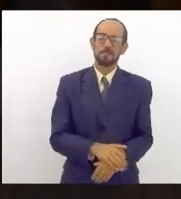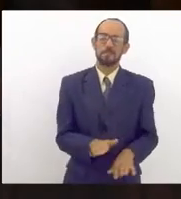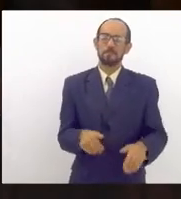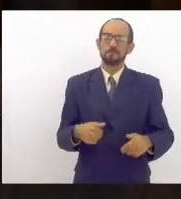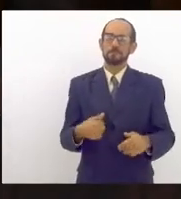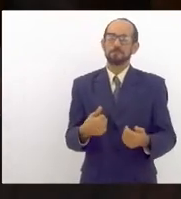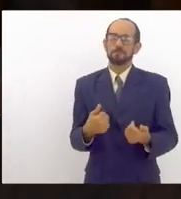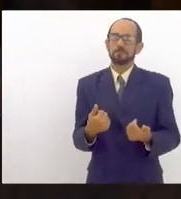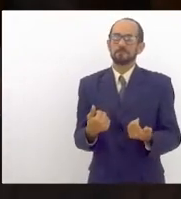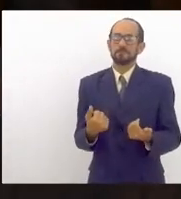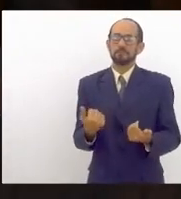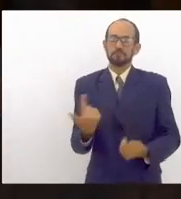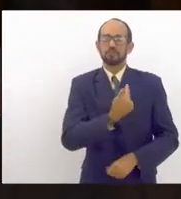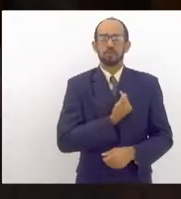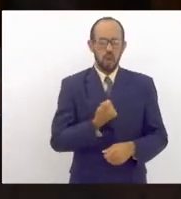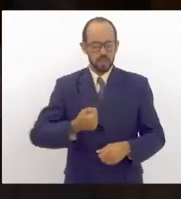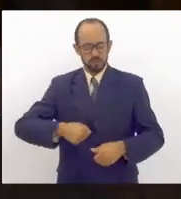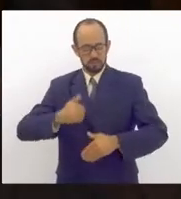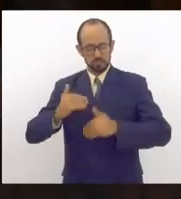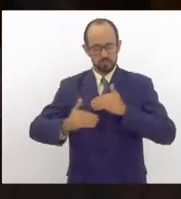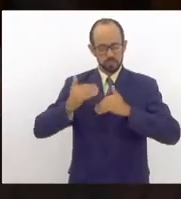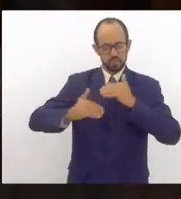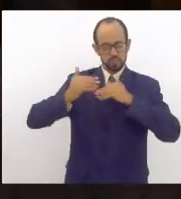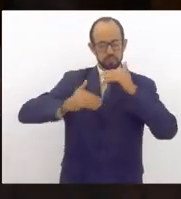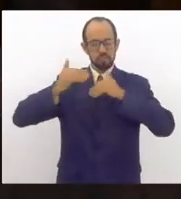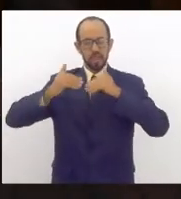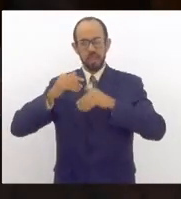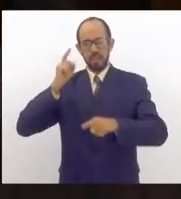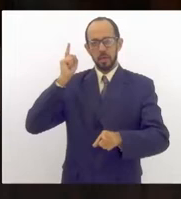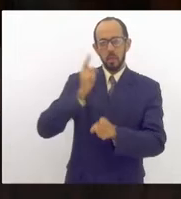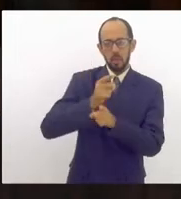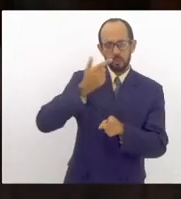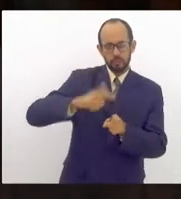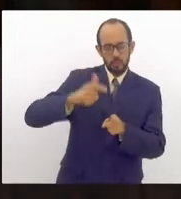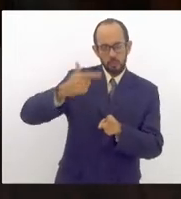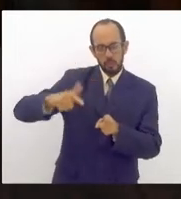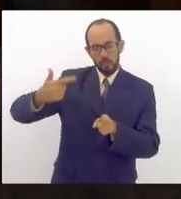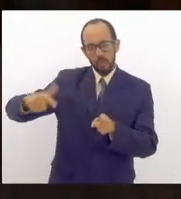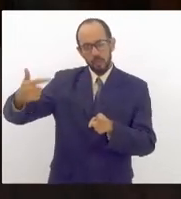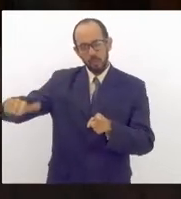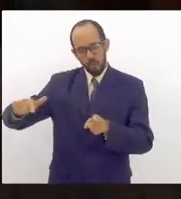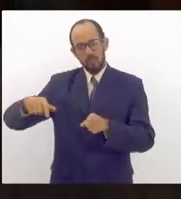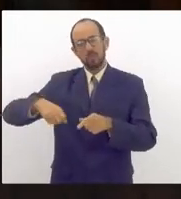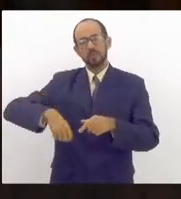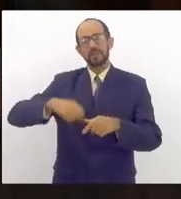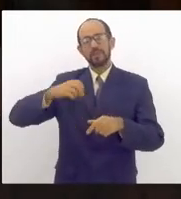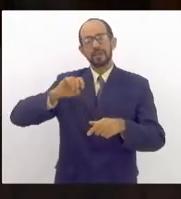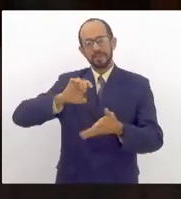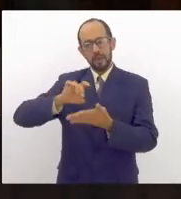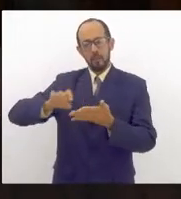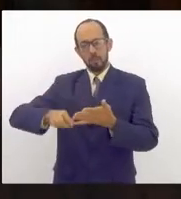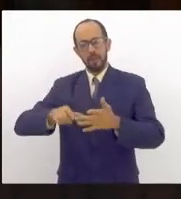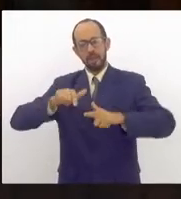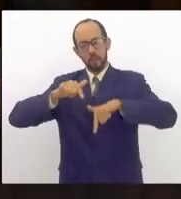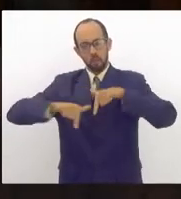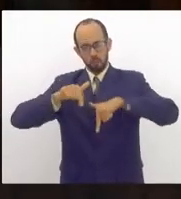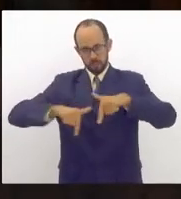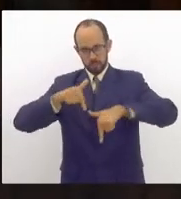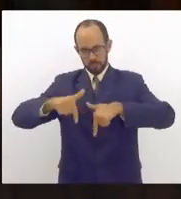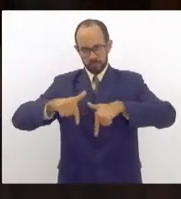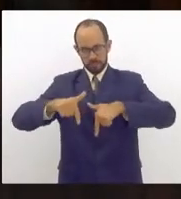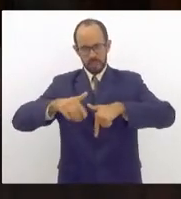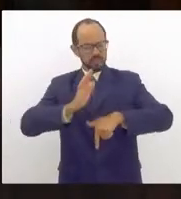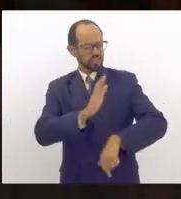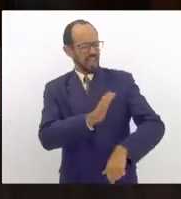a gente vai andando e vai se reencontrando em cada lugar em cada luta e acho que das mulheres já teve uma mulherada super